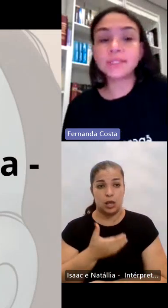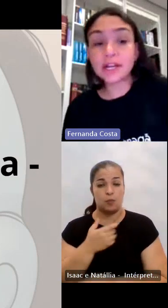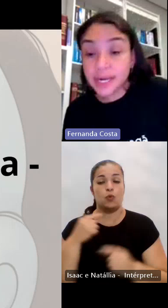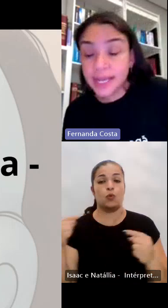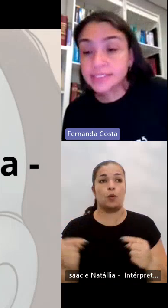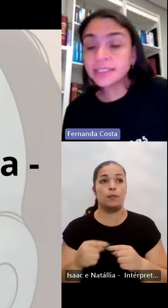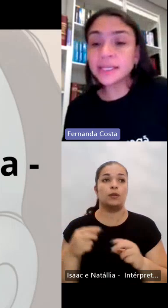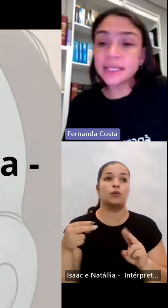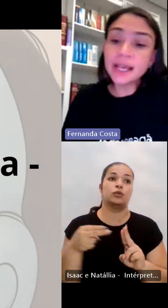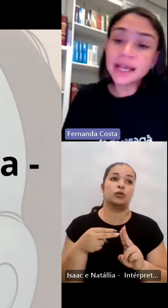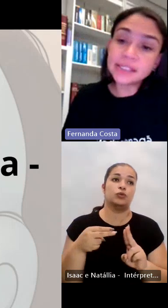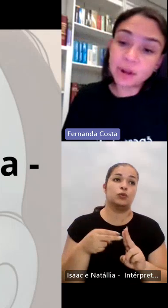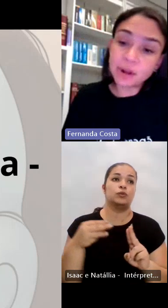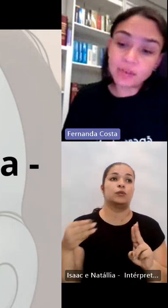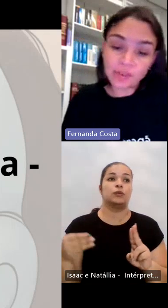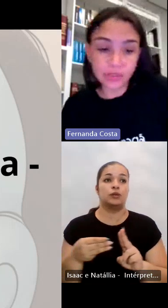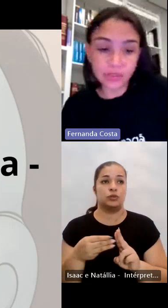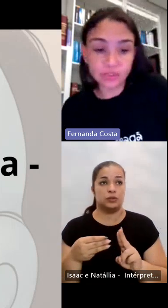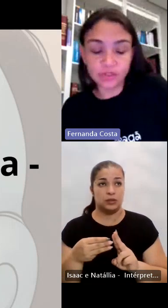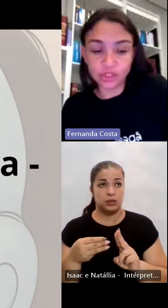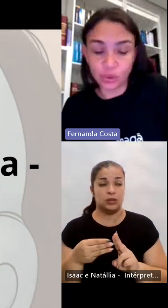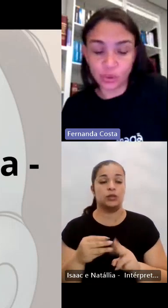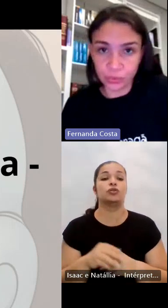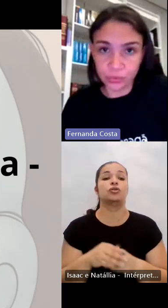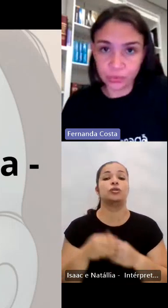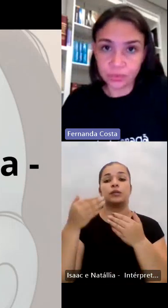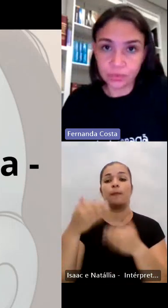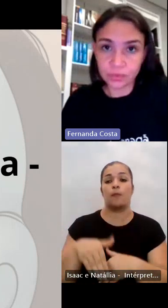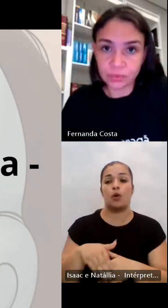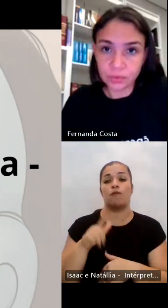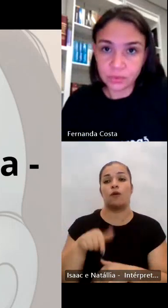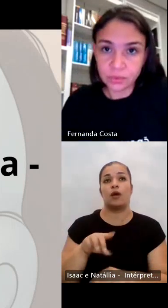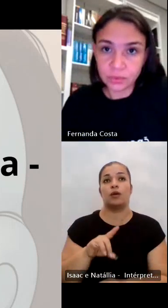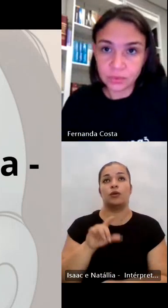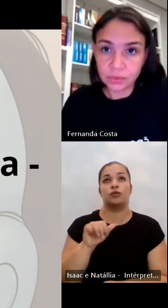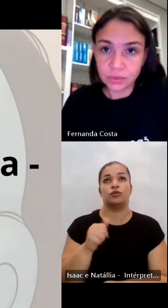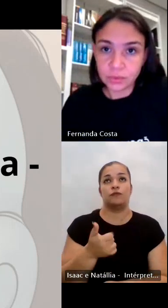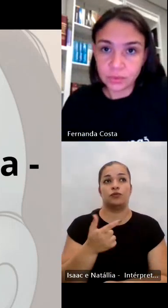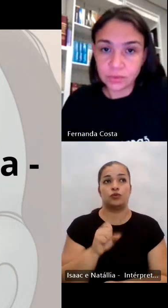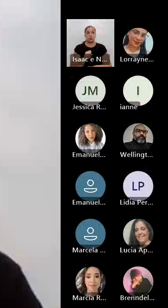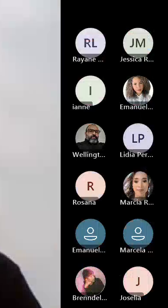a unidade 3, e essa prova vai ser no dia 28.